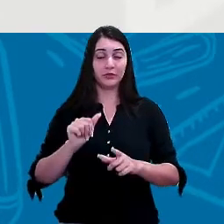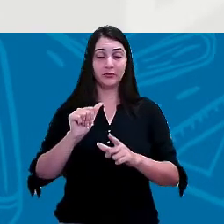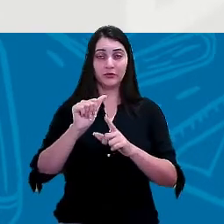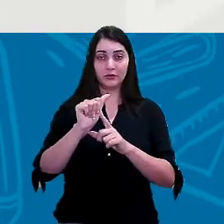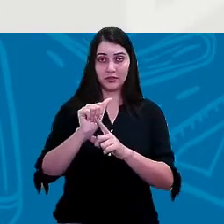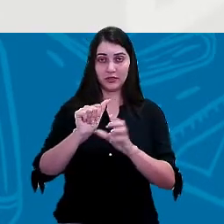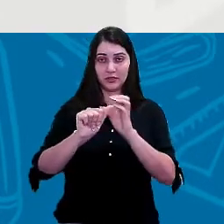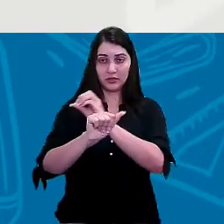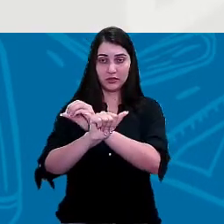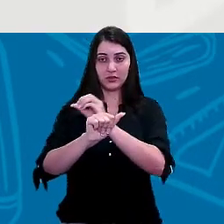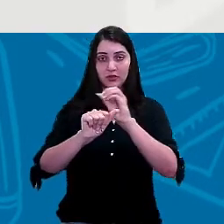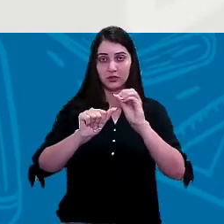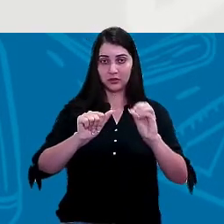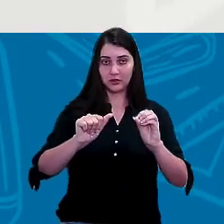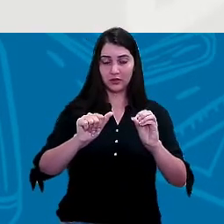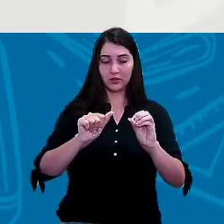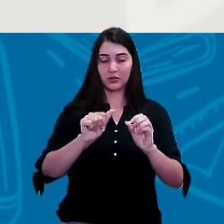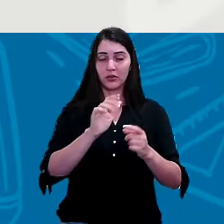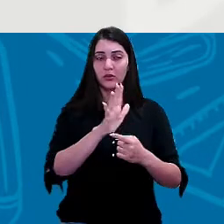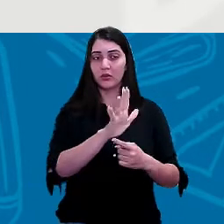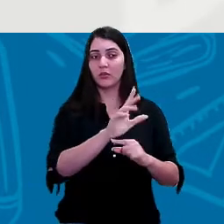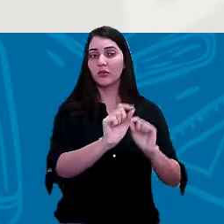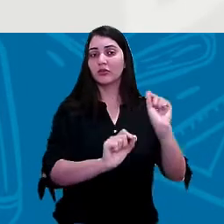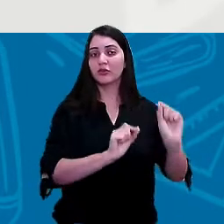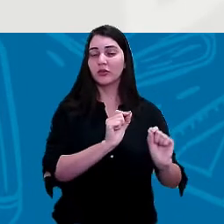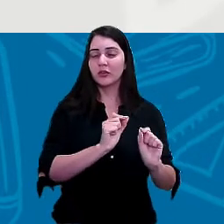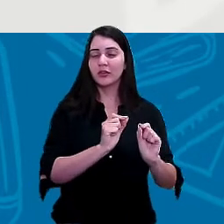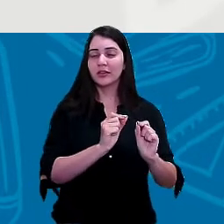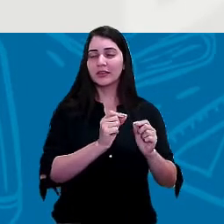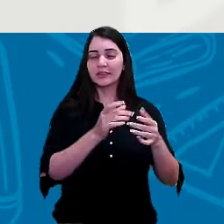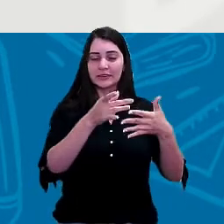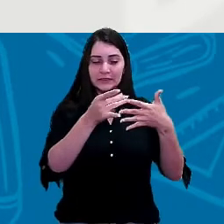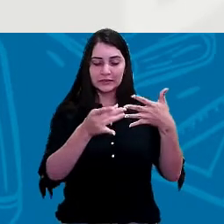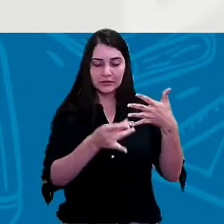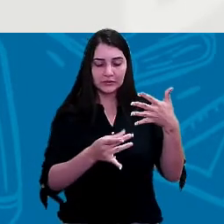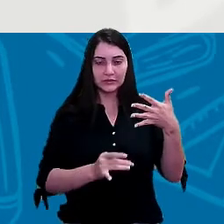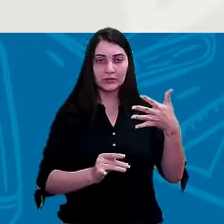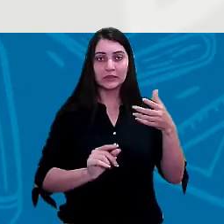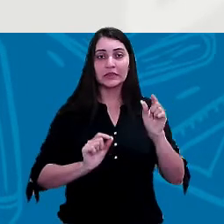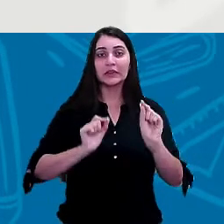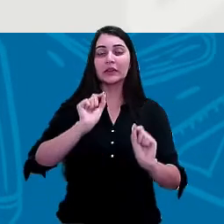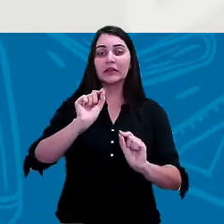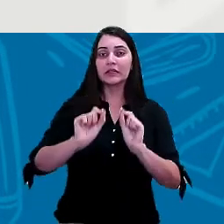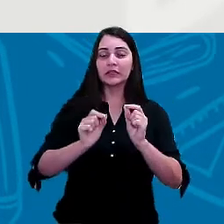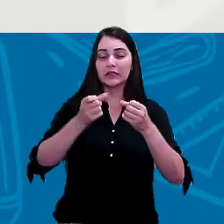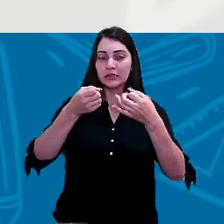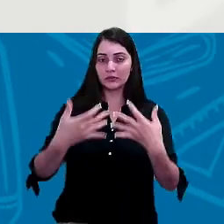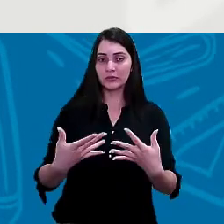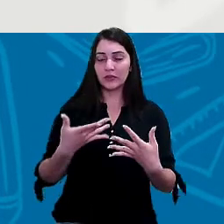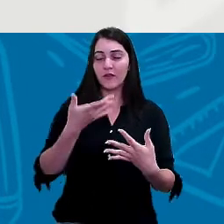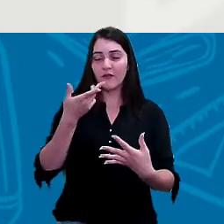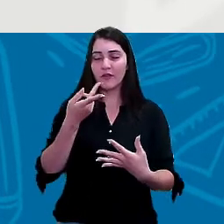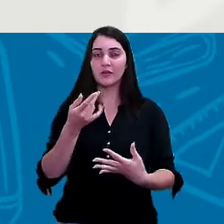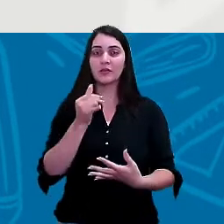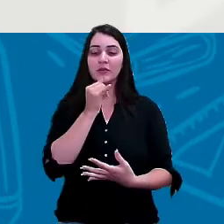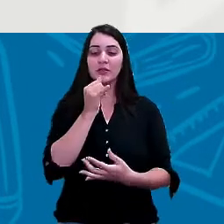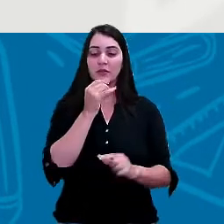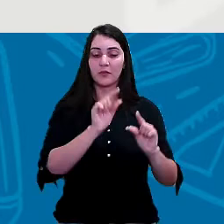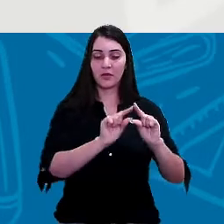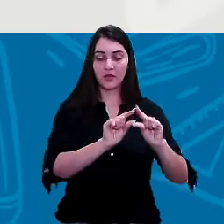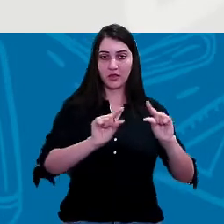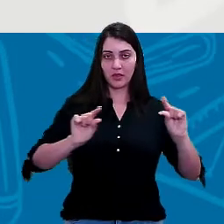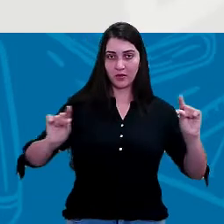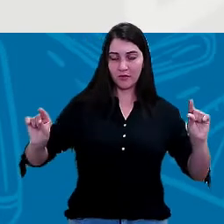definidos, eles não definem, não especificam de quem a gente está falando. Por exemplo, na frase do